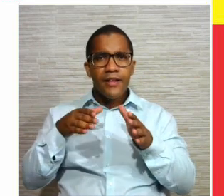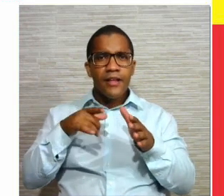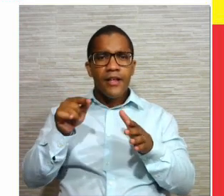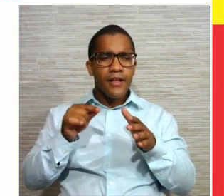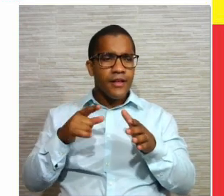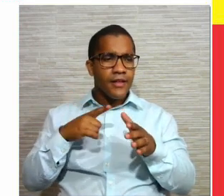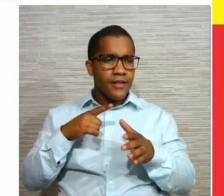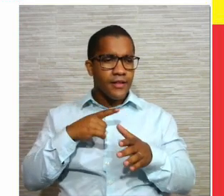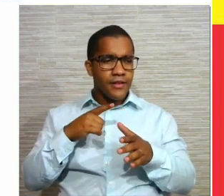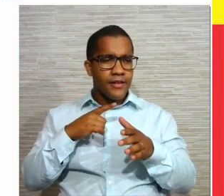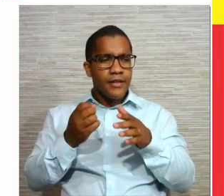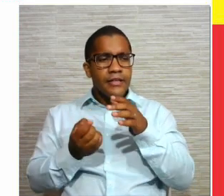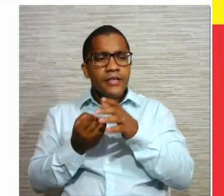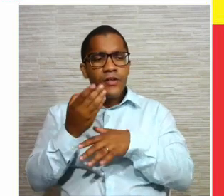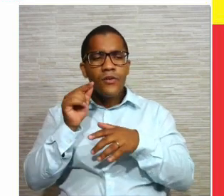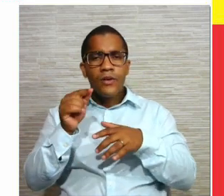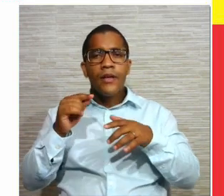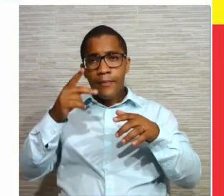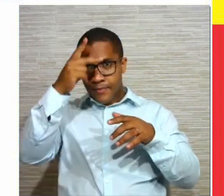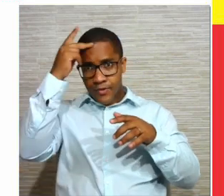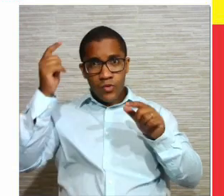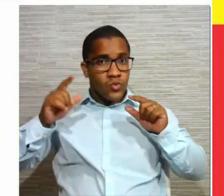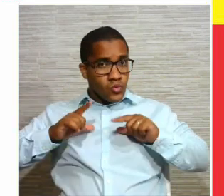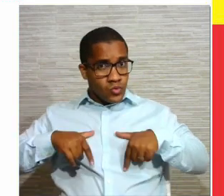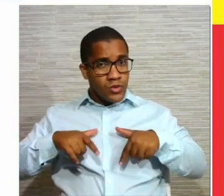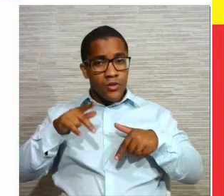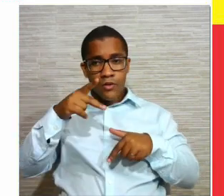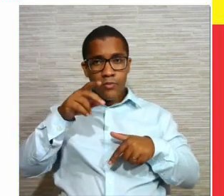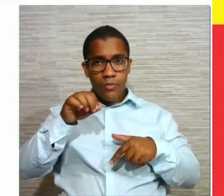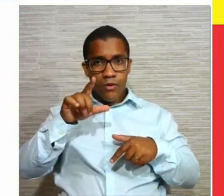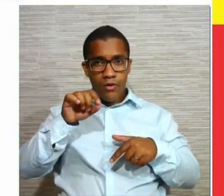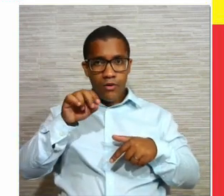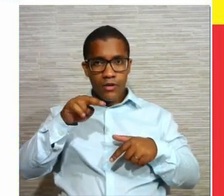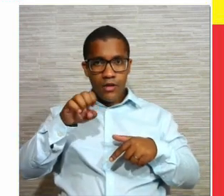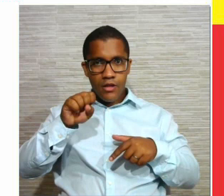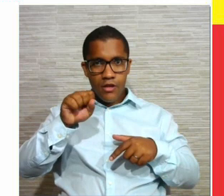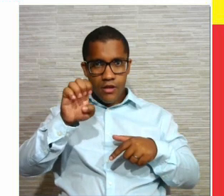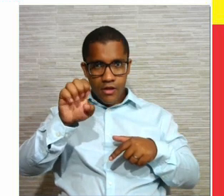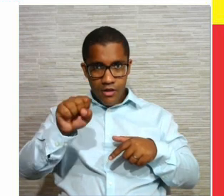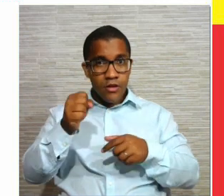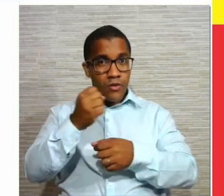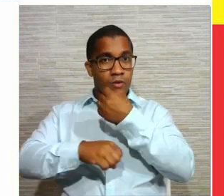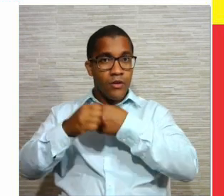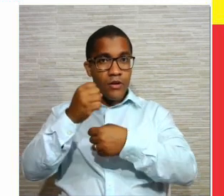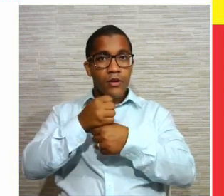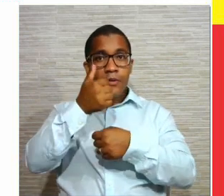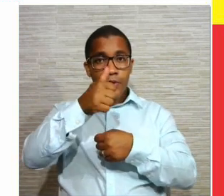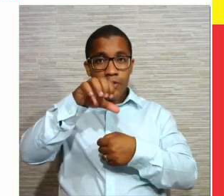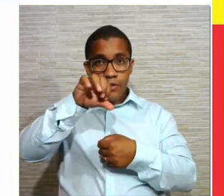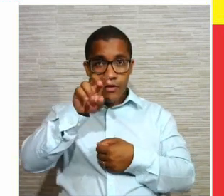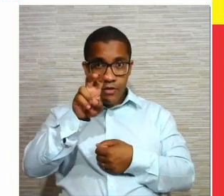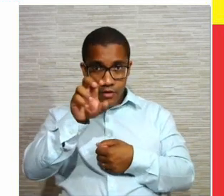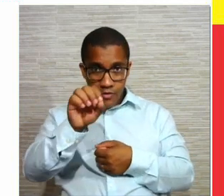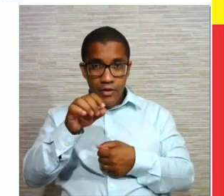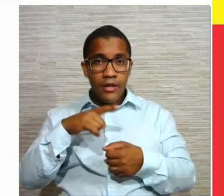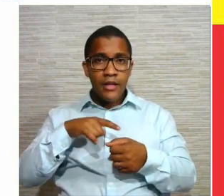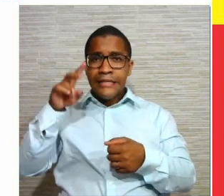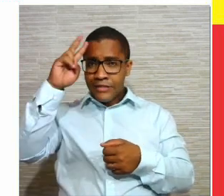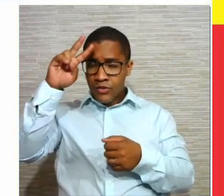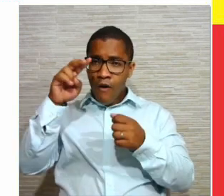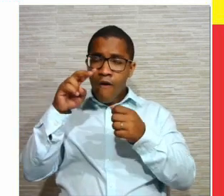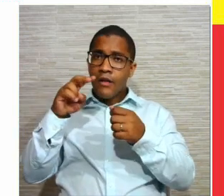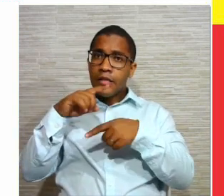certo? Fundada por judeus poloneses, em 1950, que ela fez história e fortuna, justamente porque ela